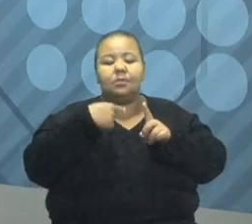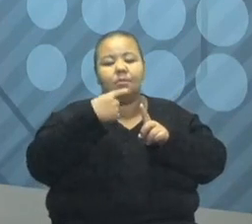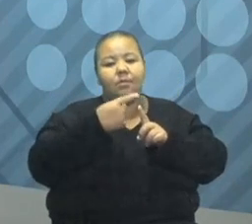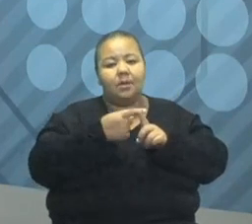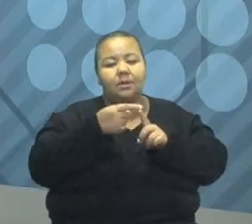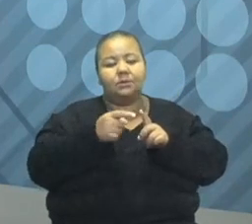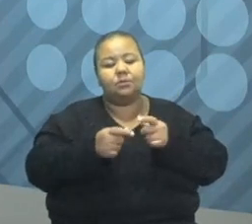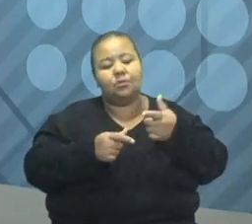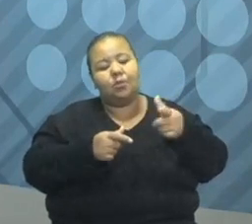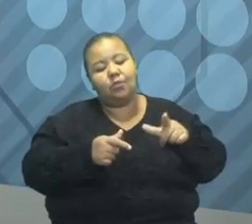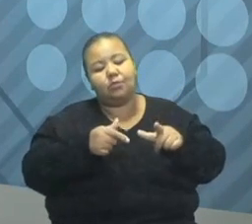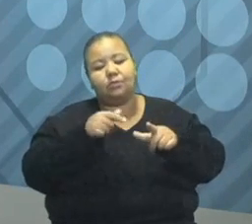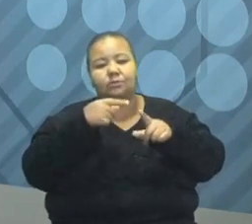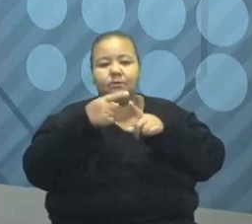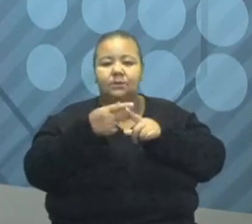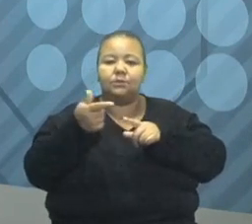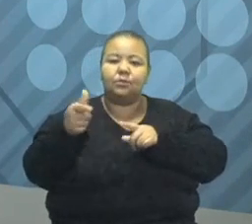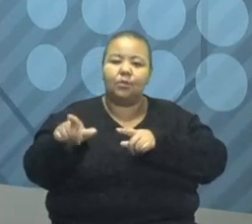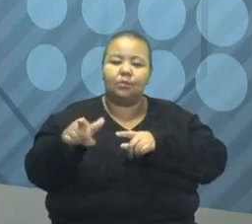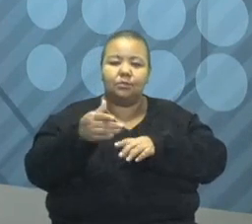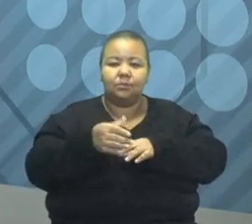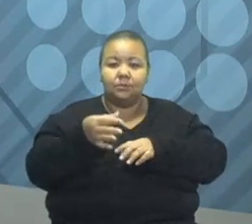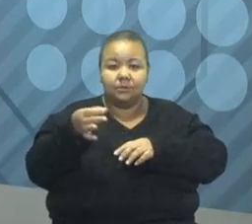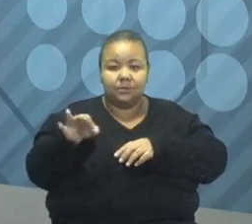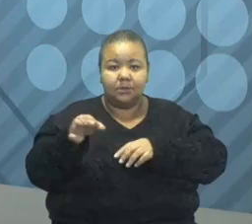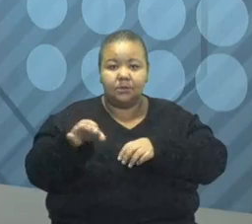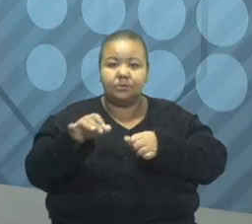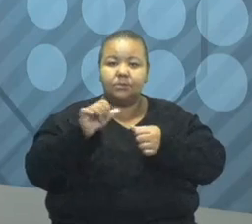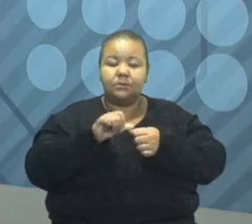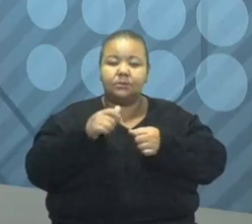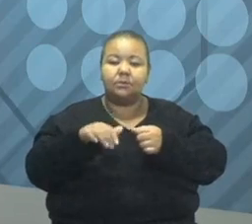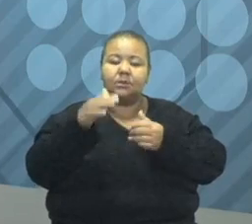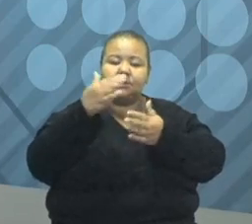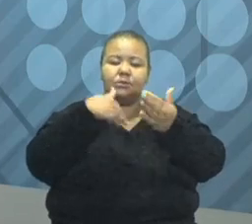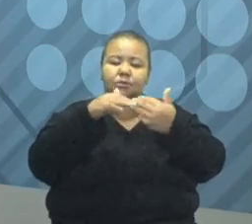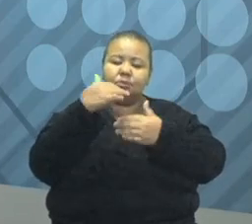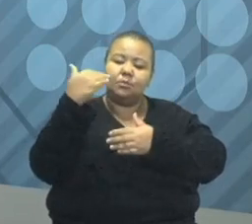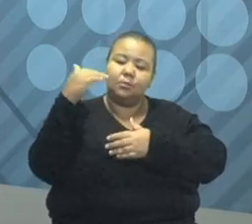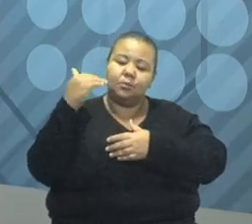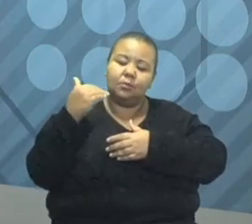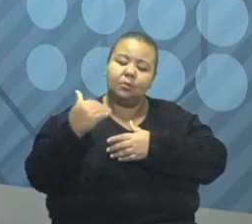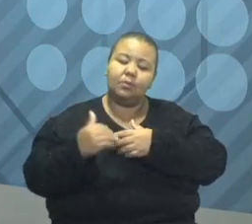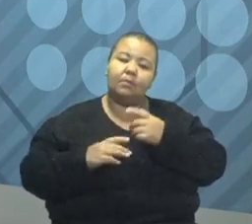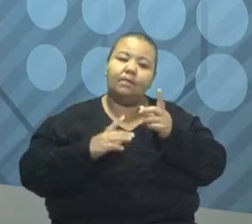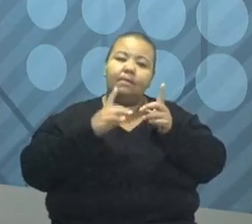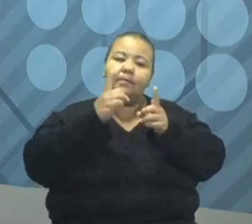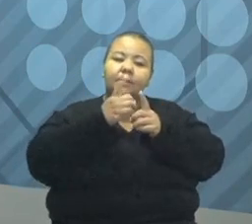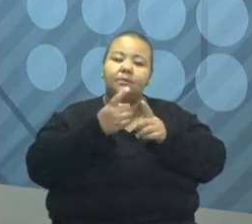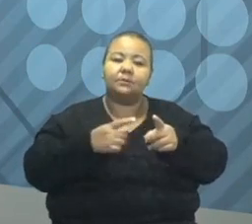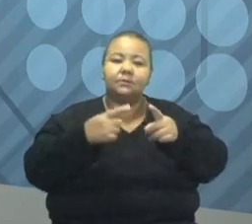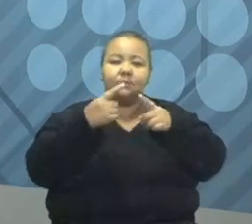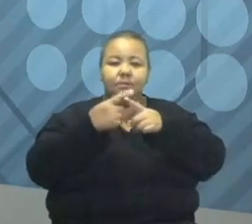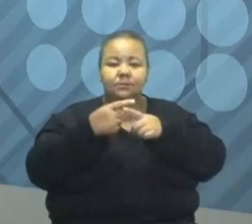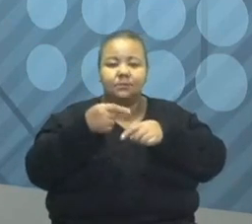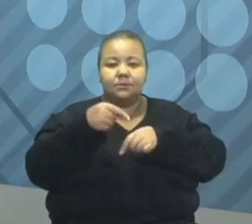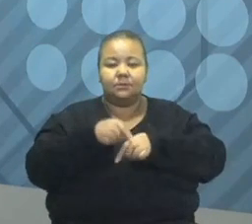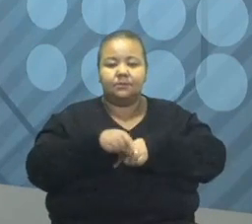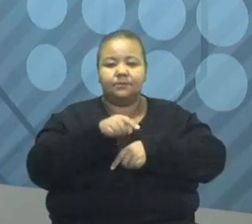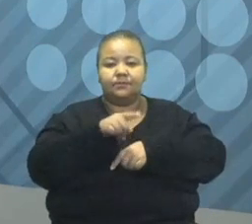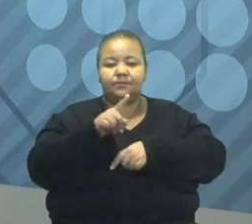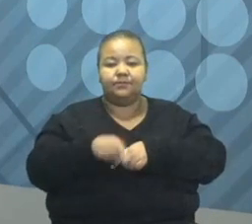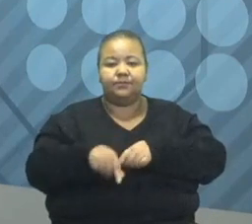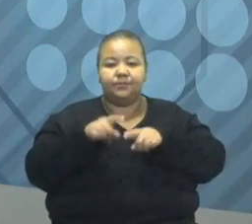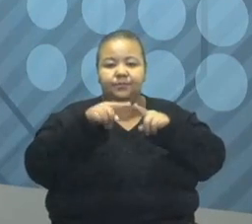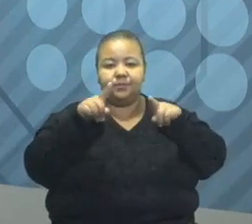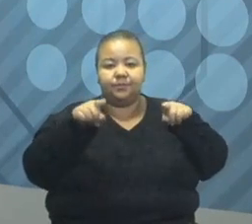mais o outro vezes o outro, certo? A gente vai fazer todas essas operações para encontrar a multiplicação